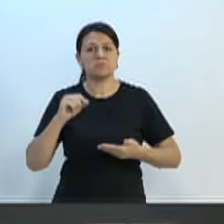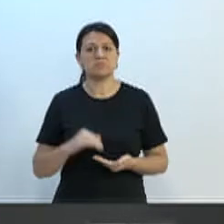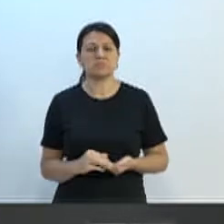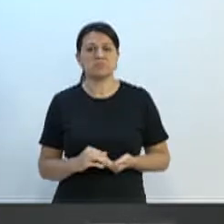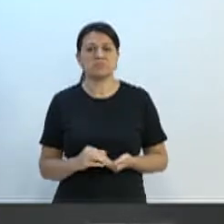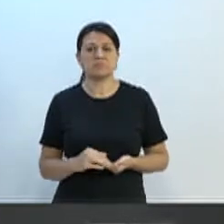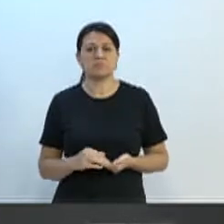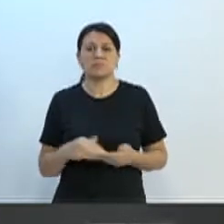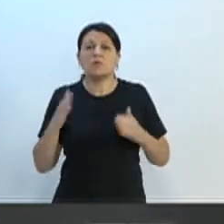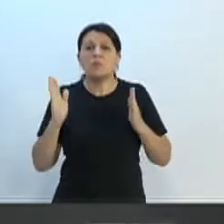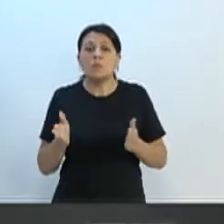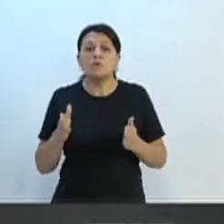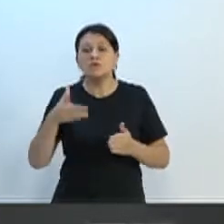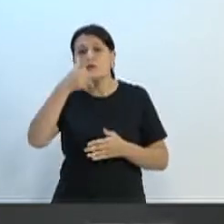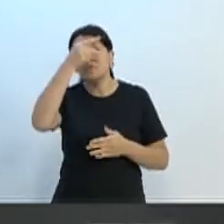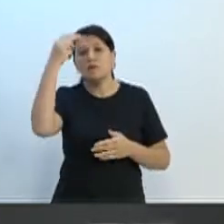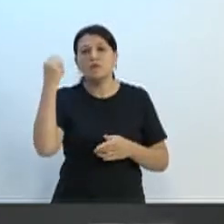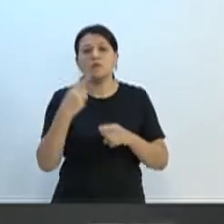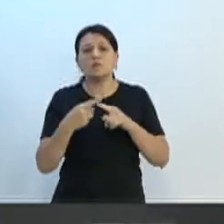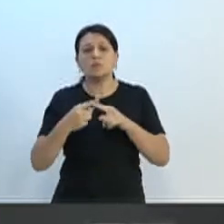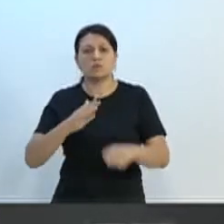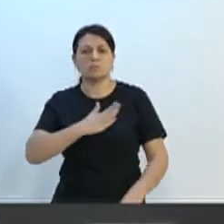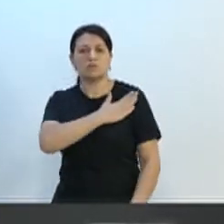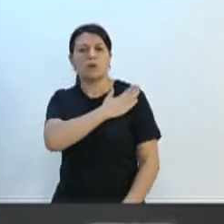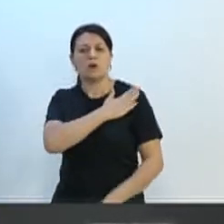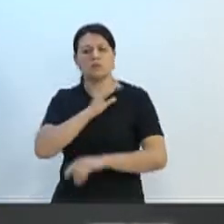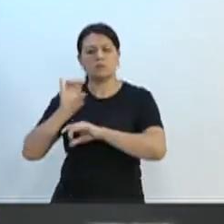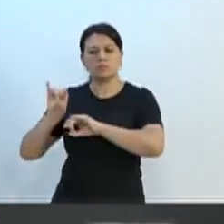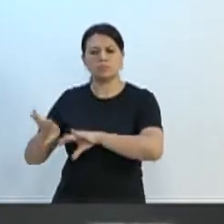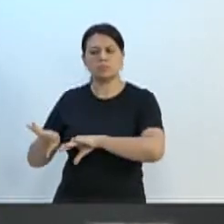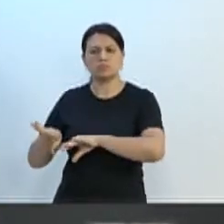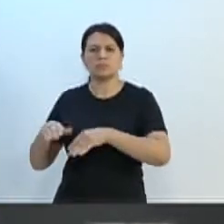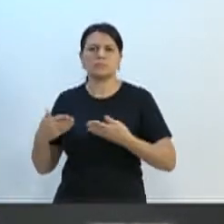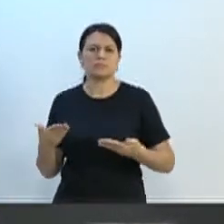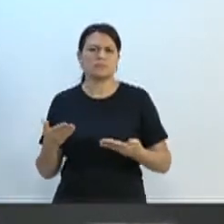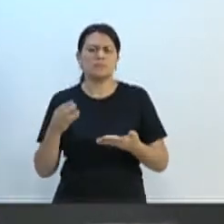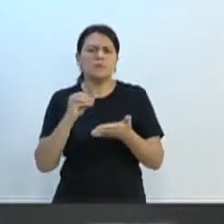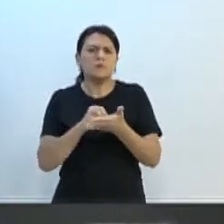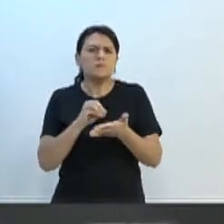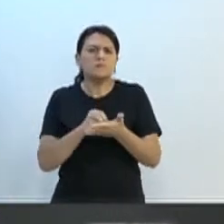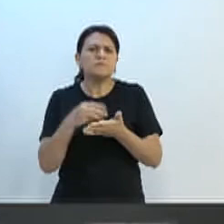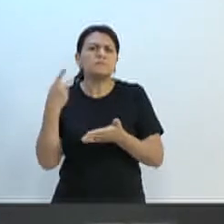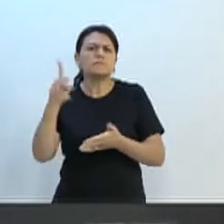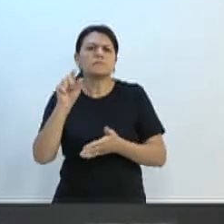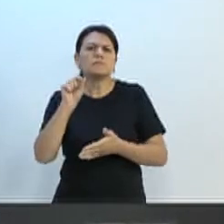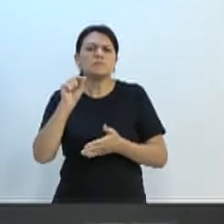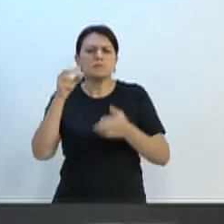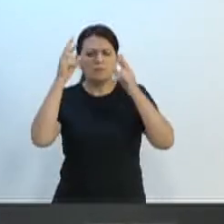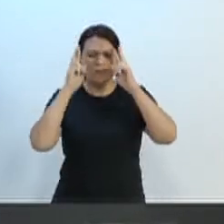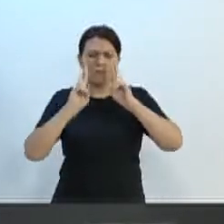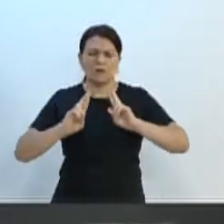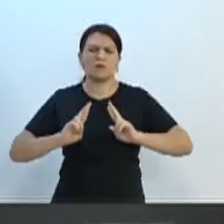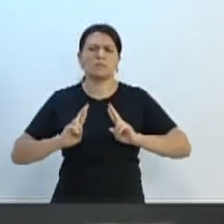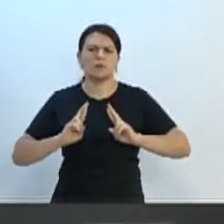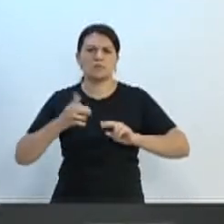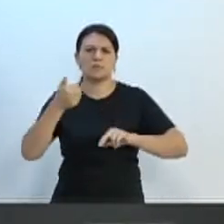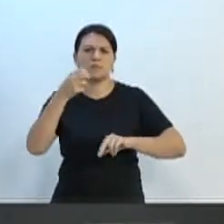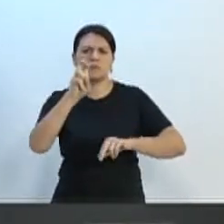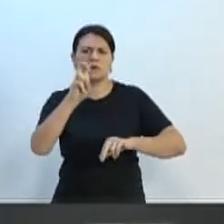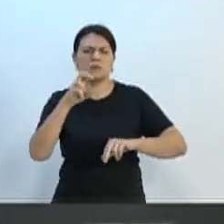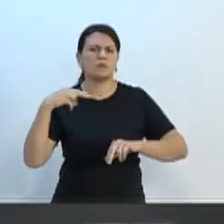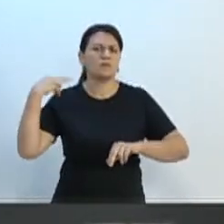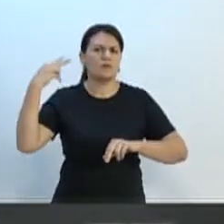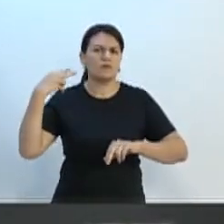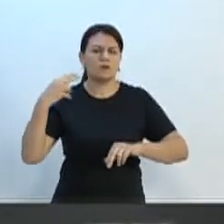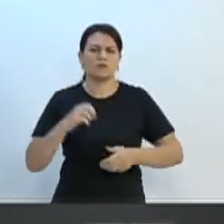Então, hoje ele é prefeito porque o Napoleão seguiu o caminho dele, então só falta dele respeito aos 15 vereadores. Se tivesse